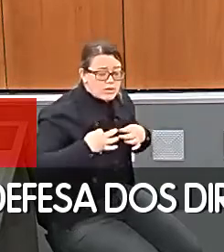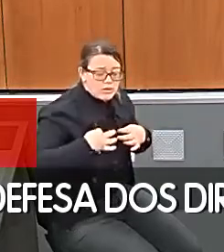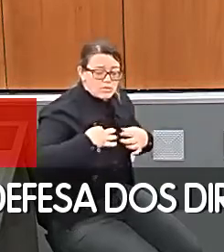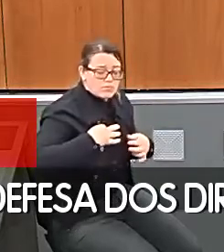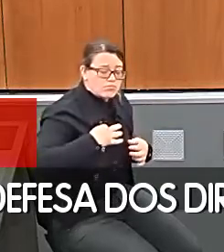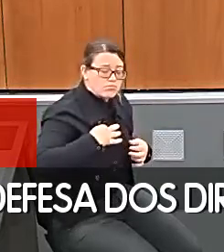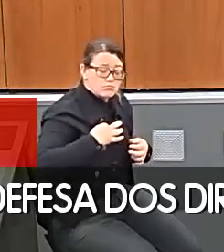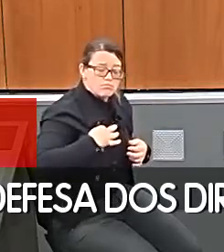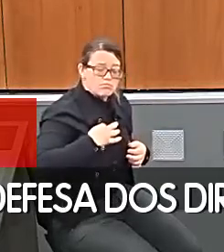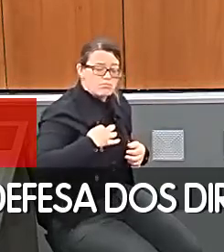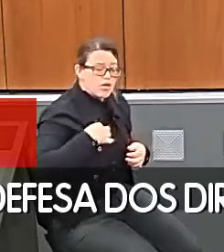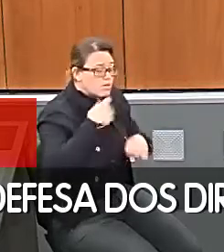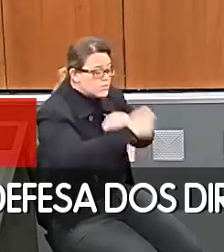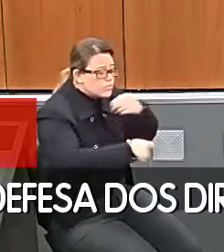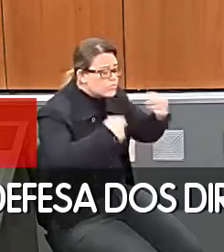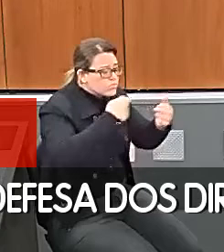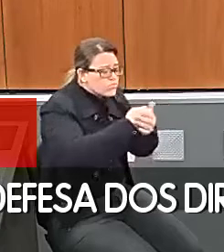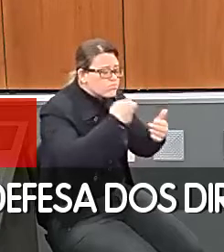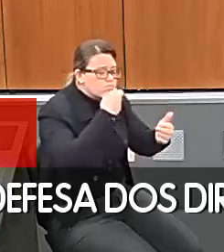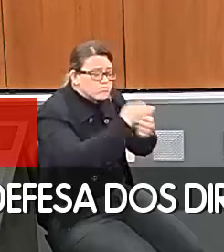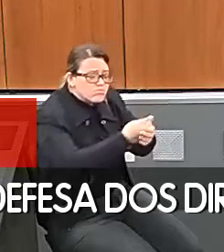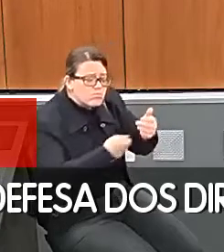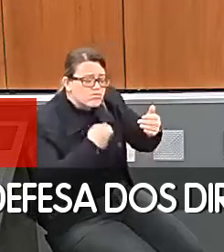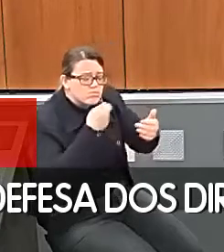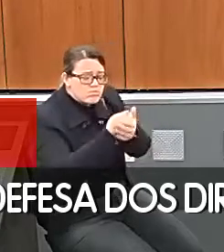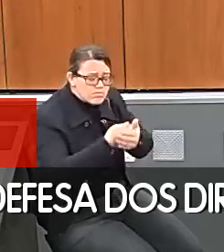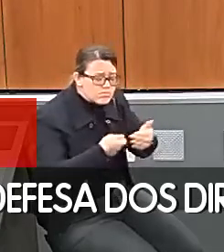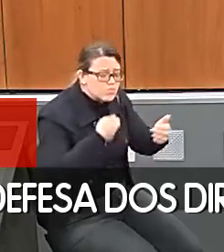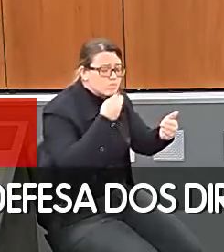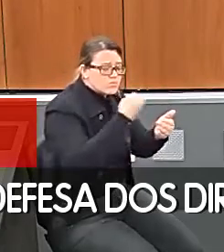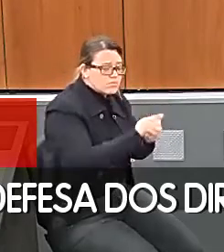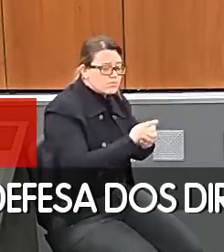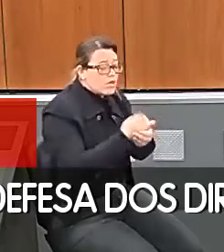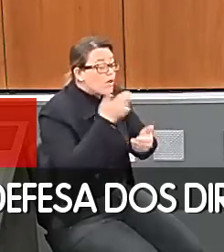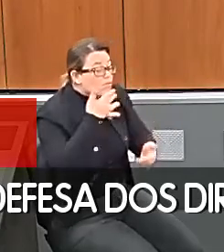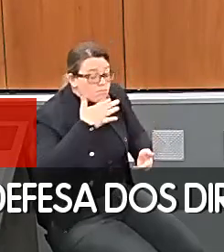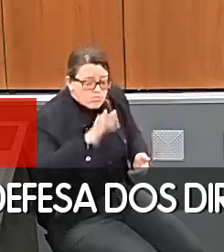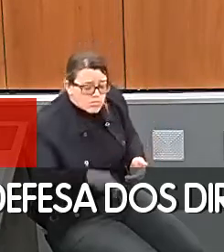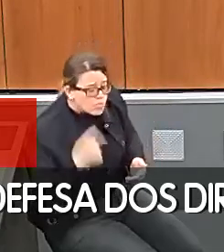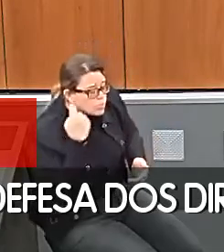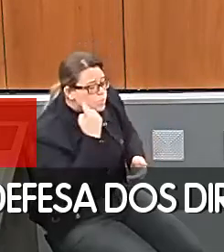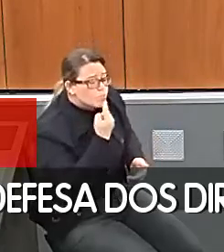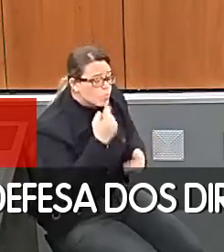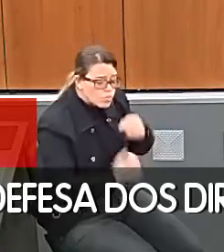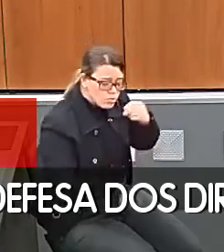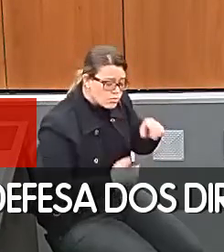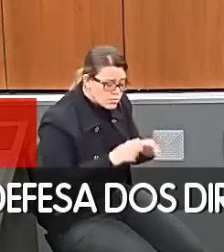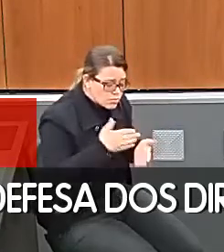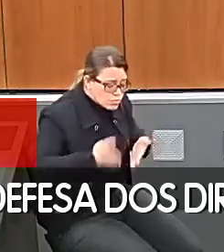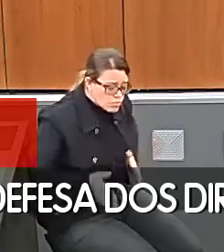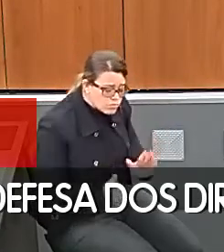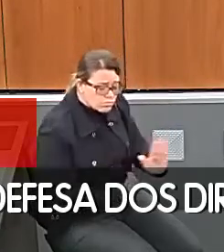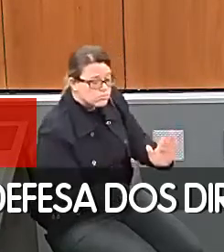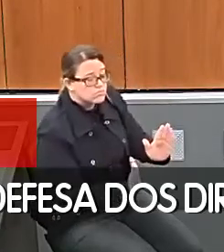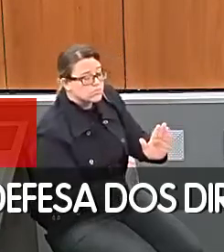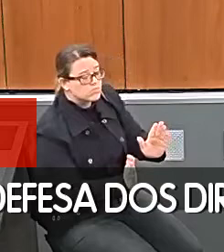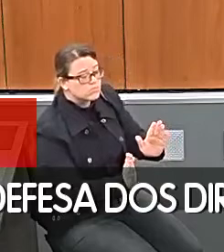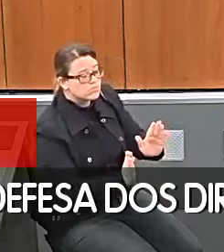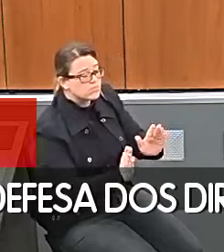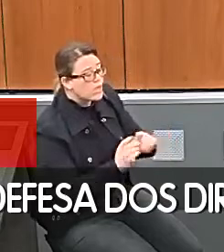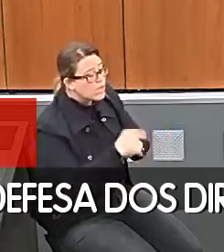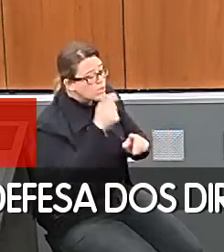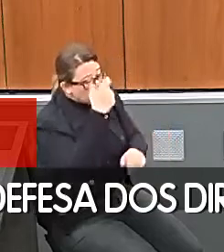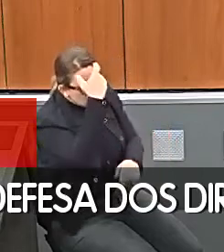nós acreditamos, nós estamos plantando sementes. Infelizmente, crianças surdas vão continuar nascendo, pessoas vão continuar perdendo a